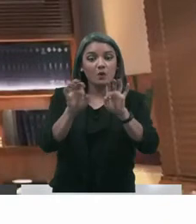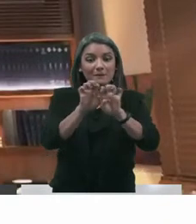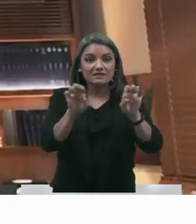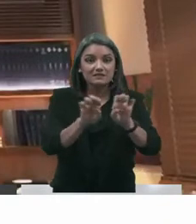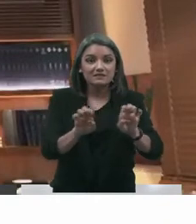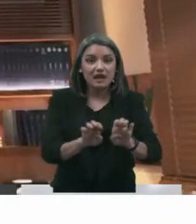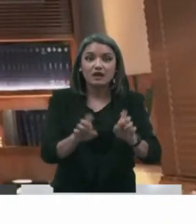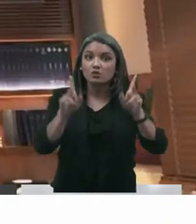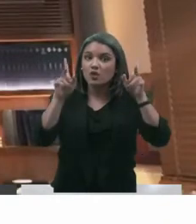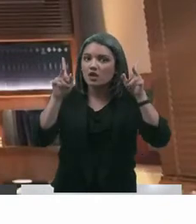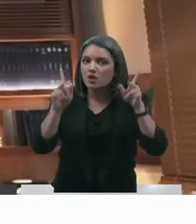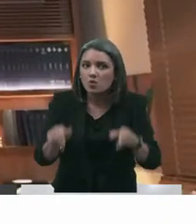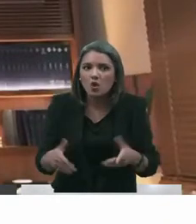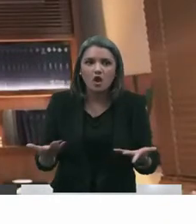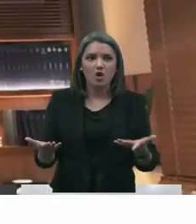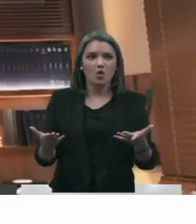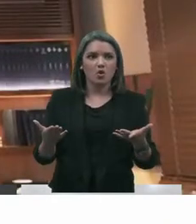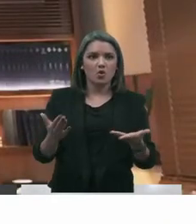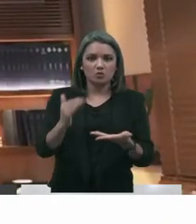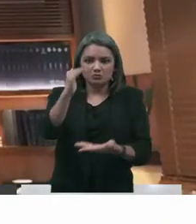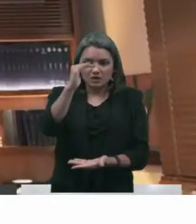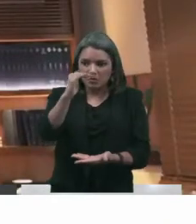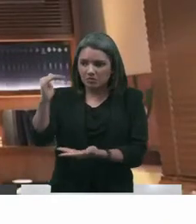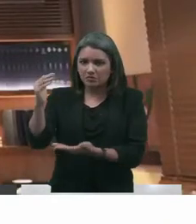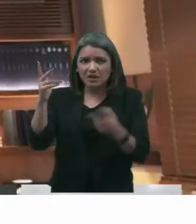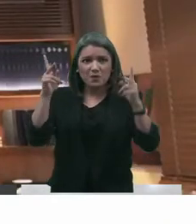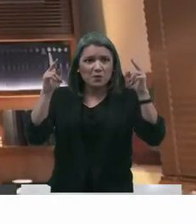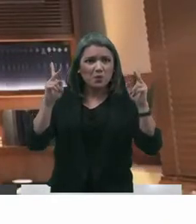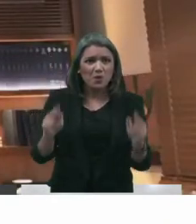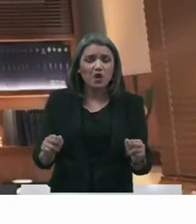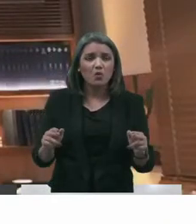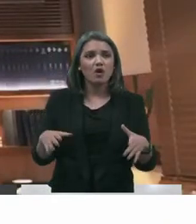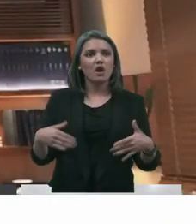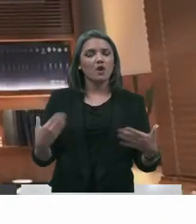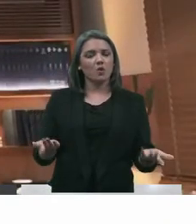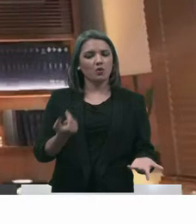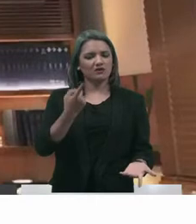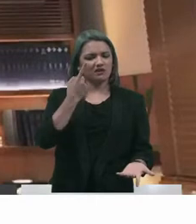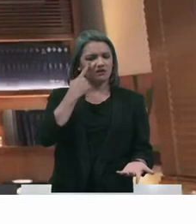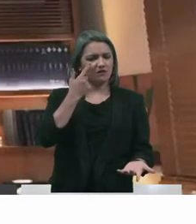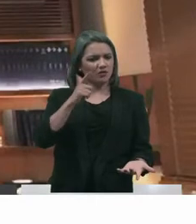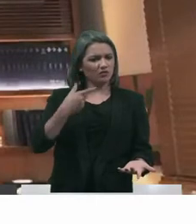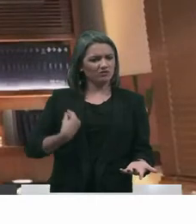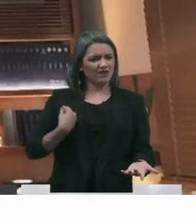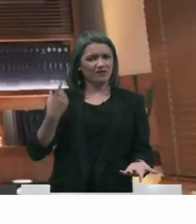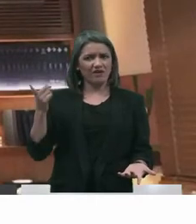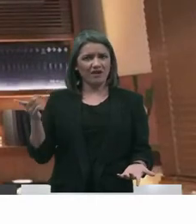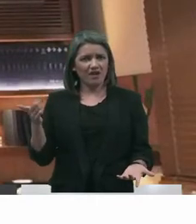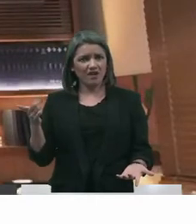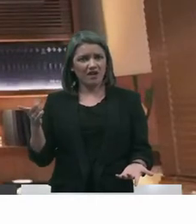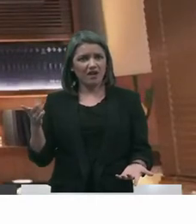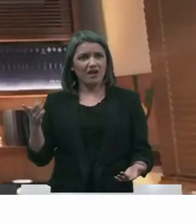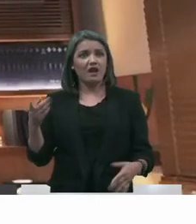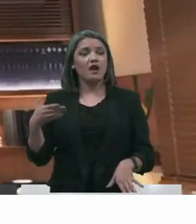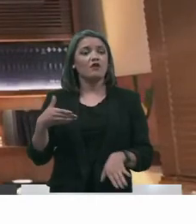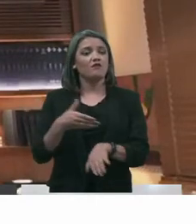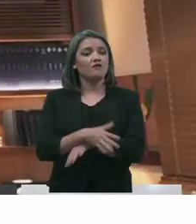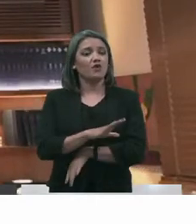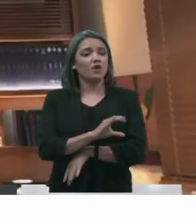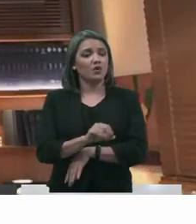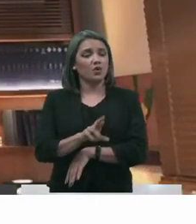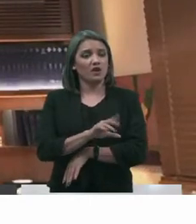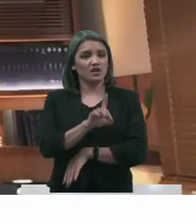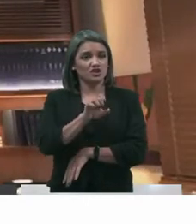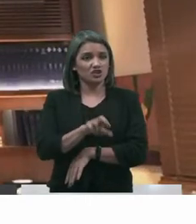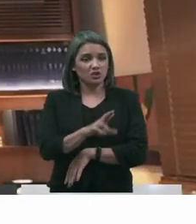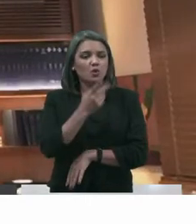idêntica, do mesmo tamanho. E quando ele se deu conta de que ela não estava mais lá, fez chegar à corregedoria a notícia de que o